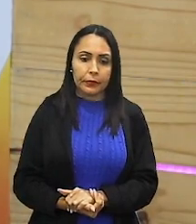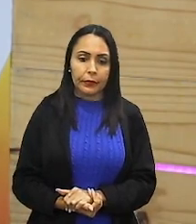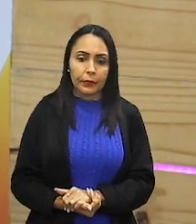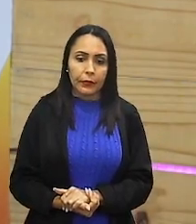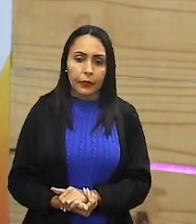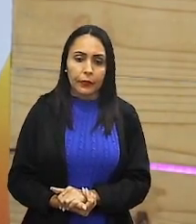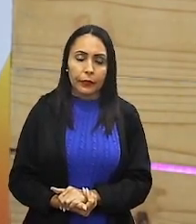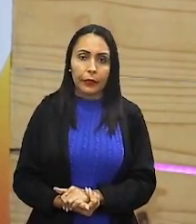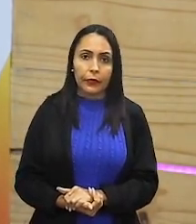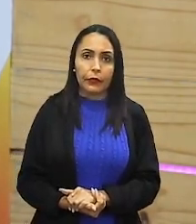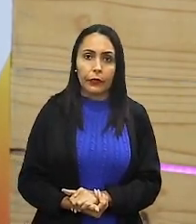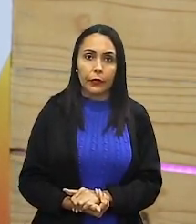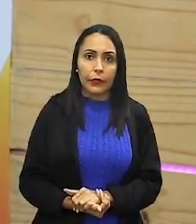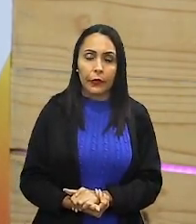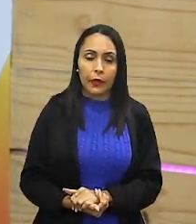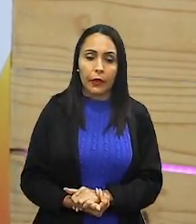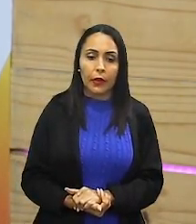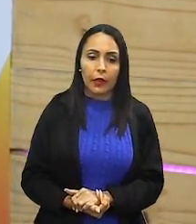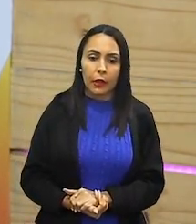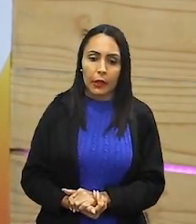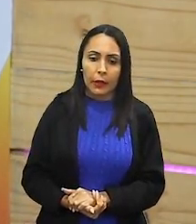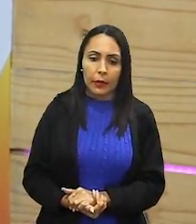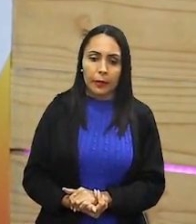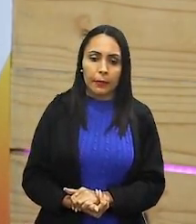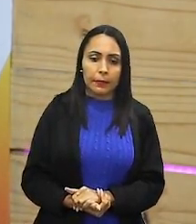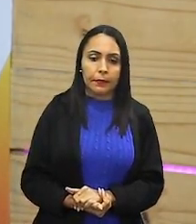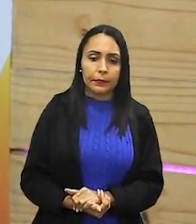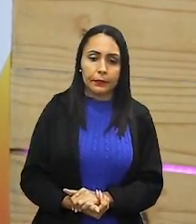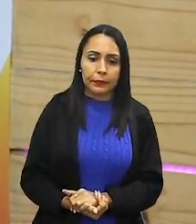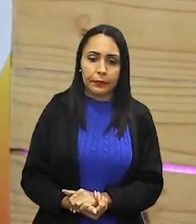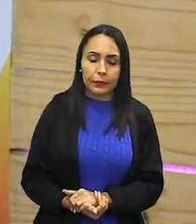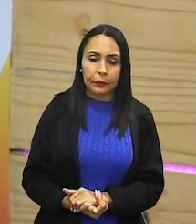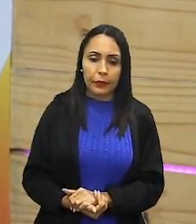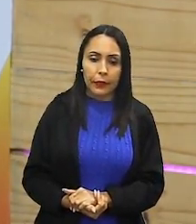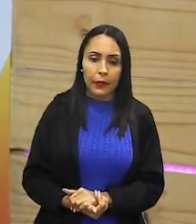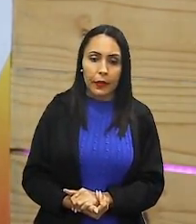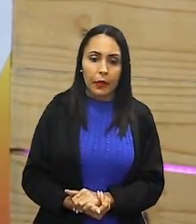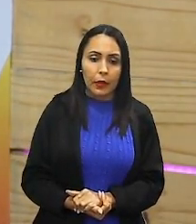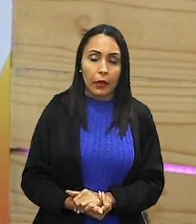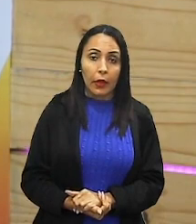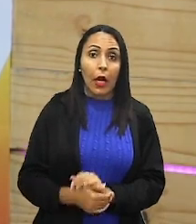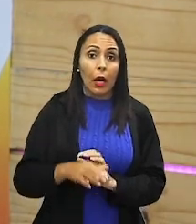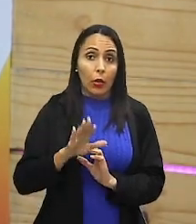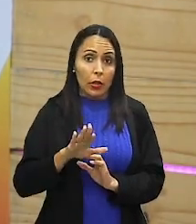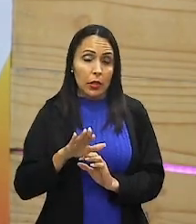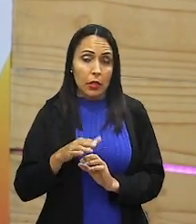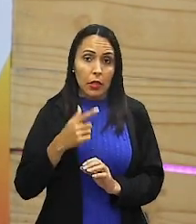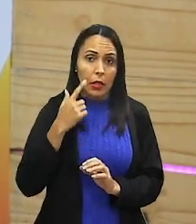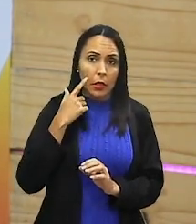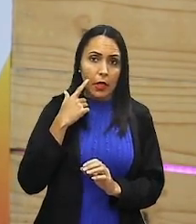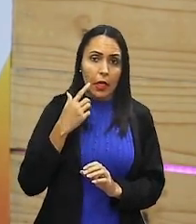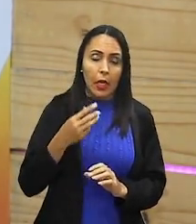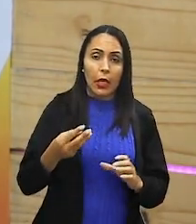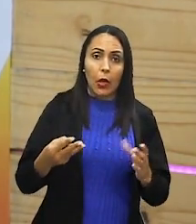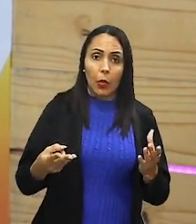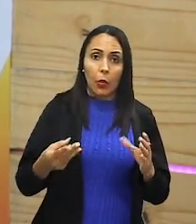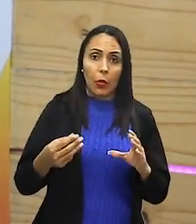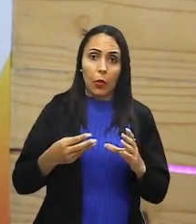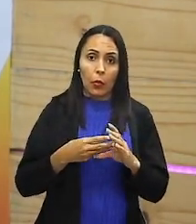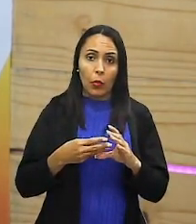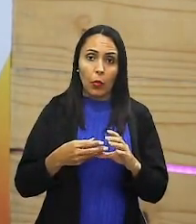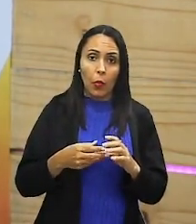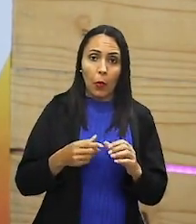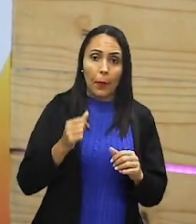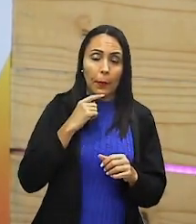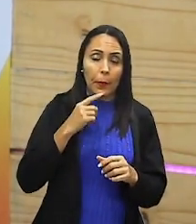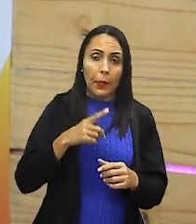se multiplicar se ele usar o maquinário de uma célula. Como ele não tem, ele tem que parasitar. Agora sim, viu? Ele é um parasita chato. Lembrem que